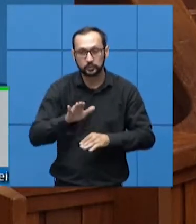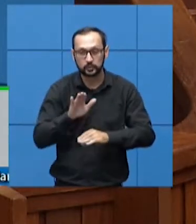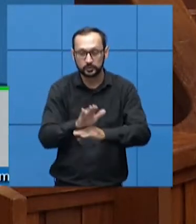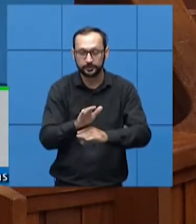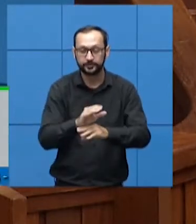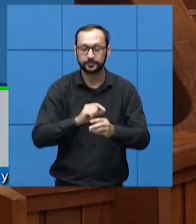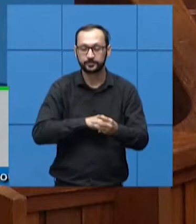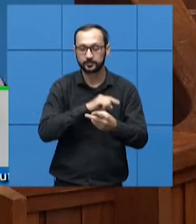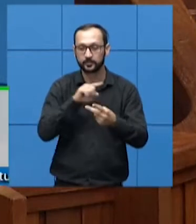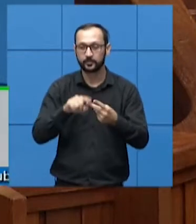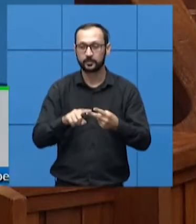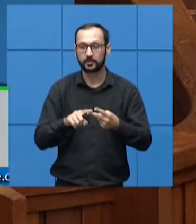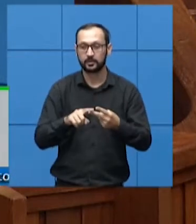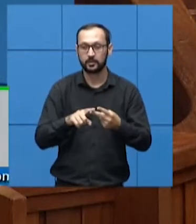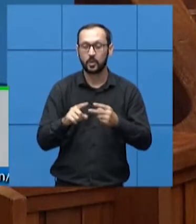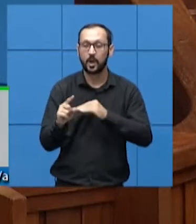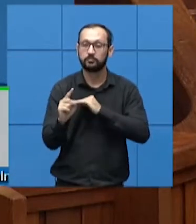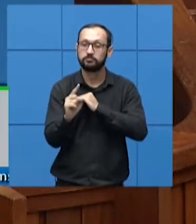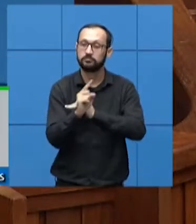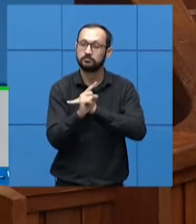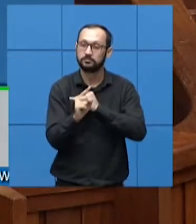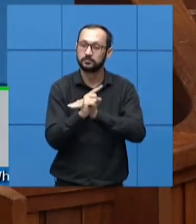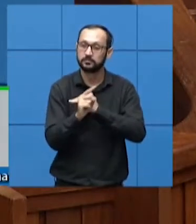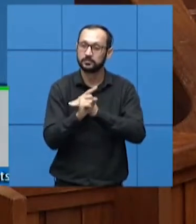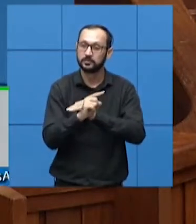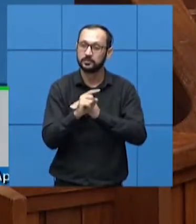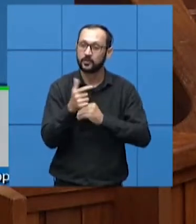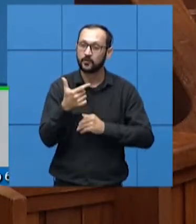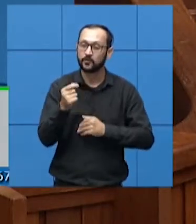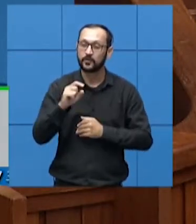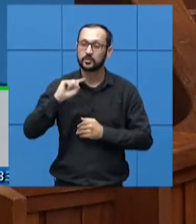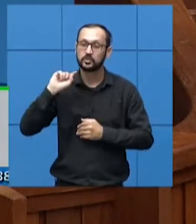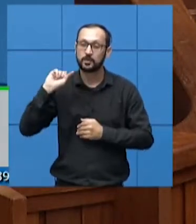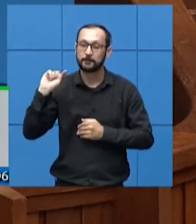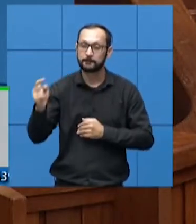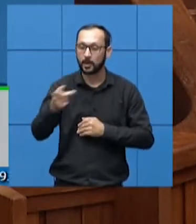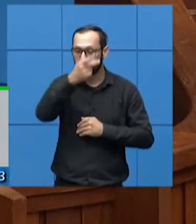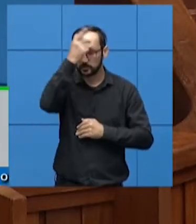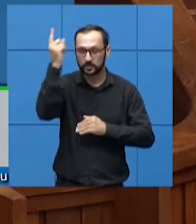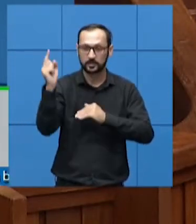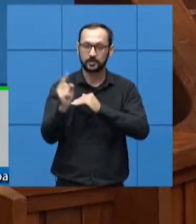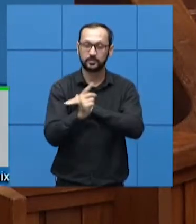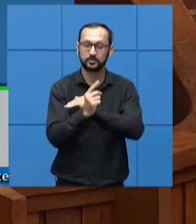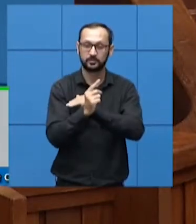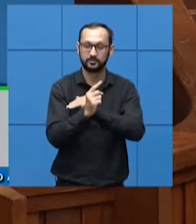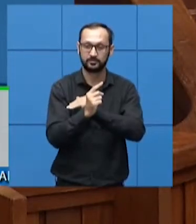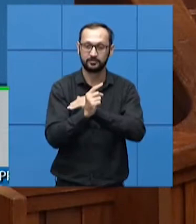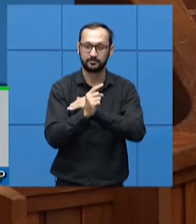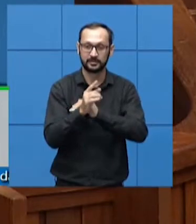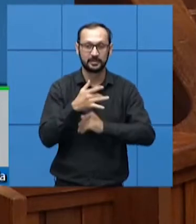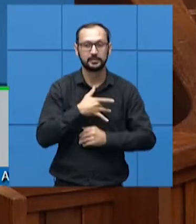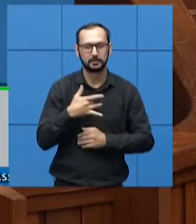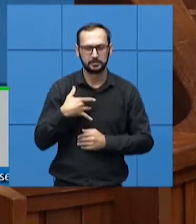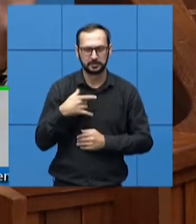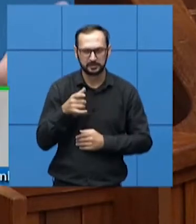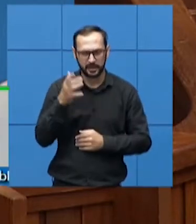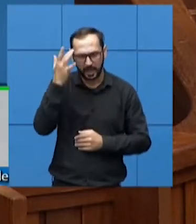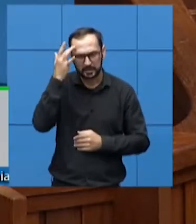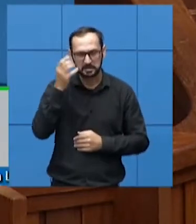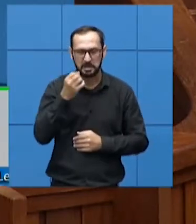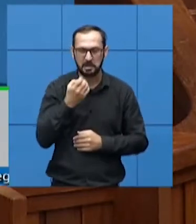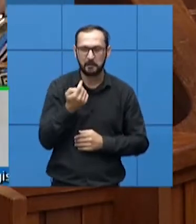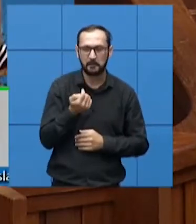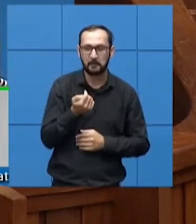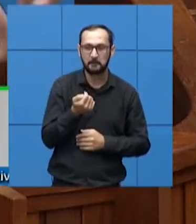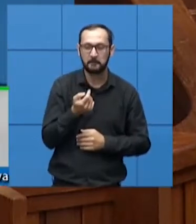social, e um amplo serviço até de mais de 20.000 atendidos na área da saúde. A gente sabe que não é tão significativo